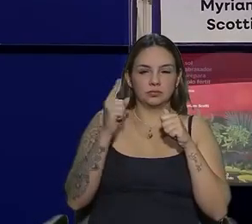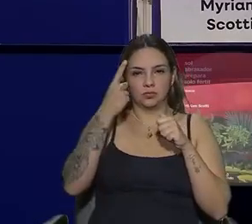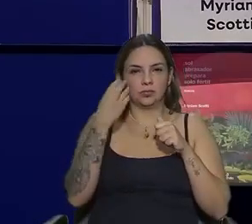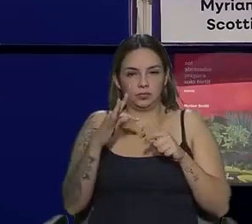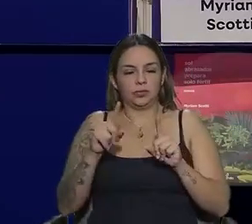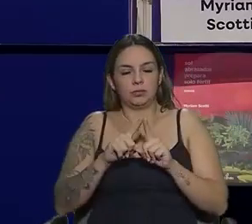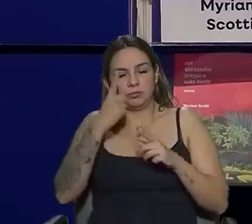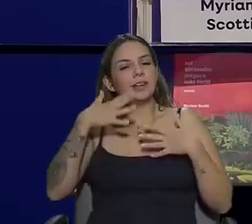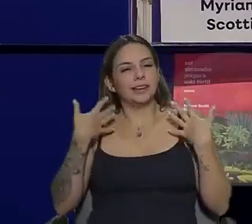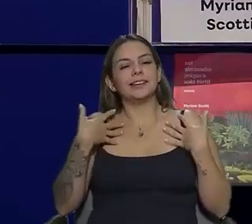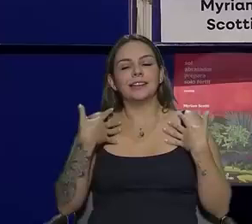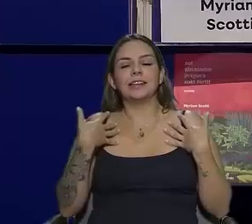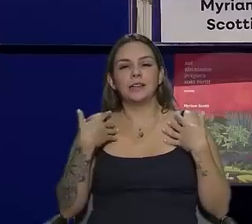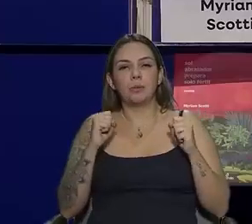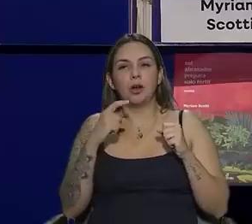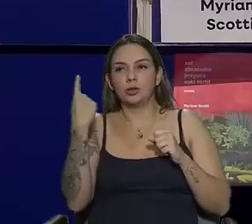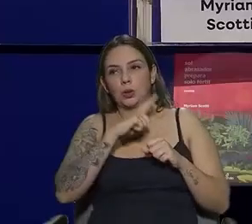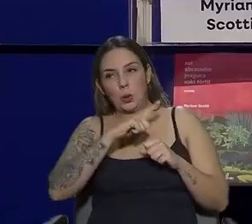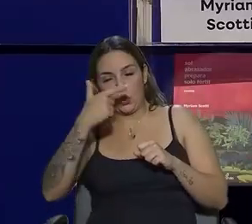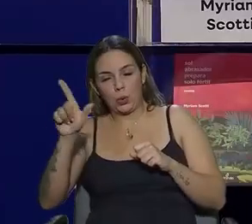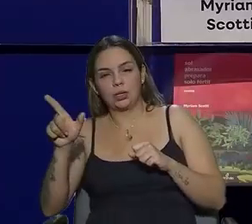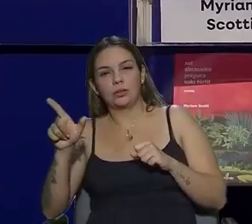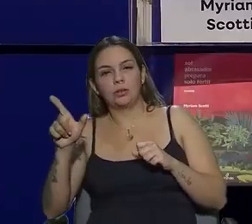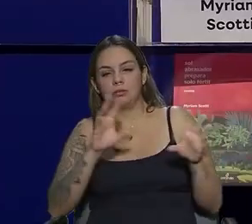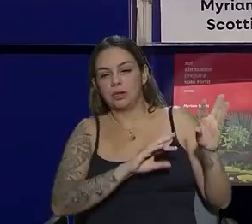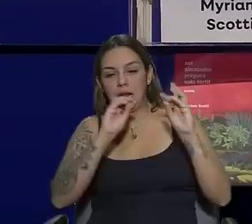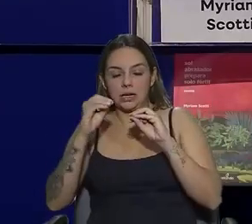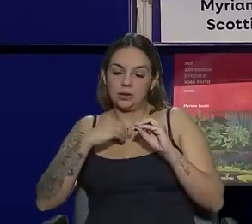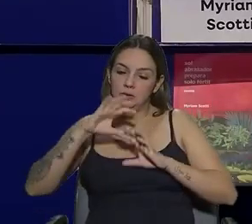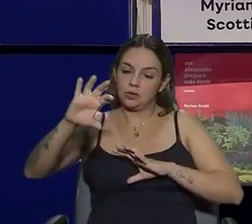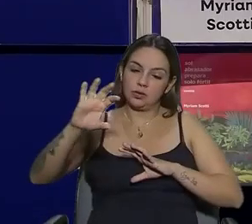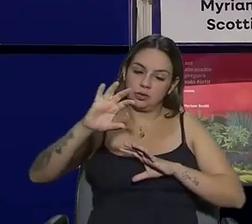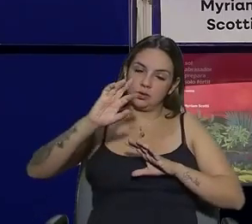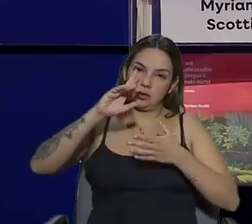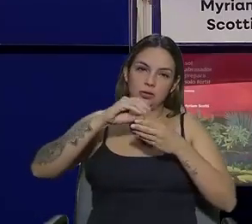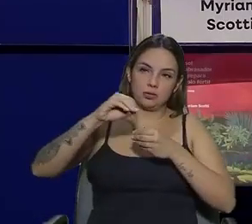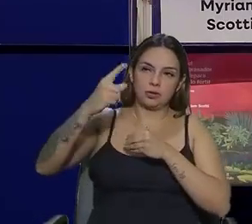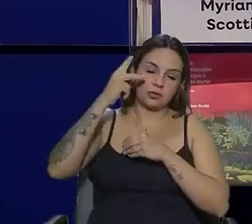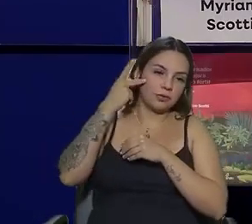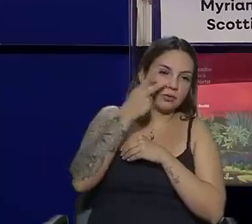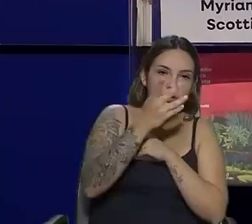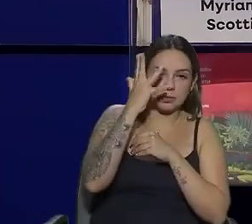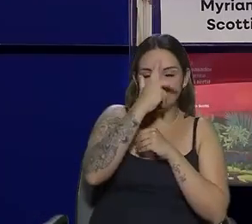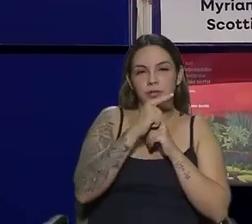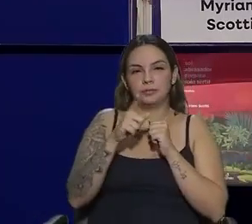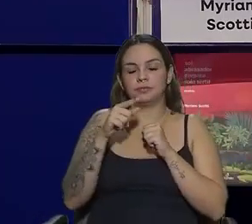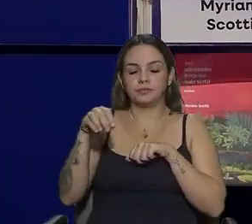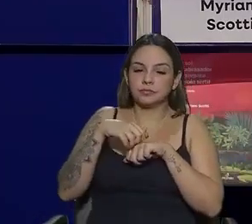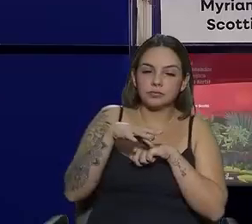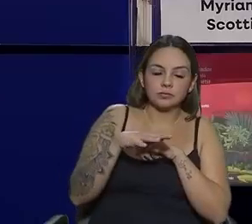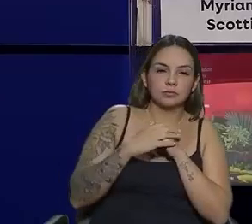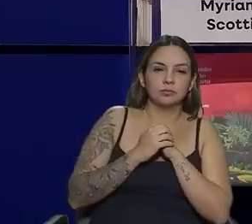tangibilizar uma dor, mas também uma alegria, né? Aquilo que passa para o outro é como você dividir uma vista bonita, você